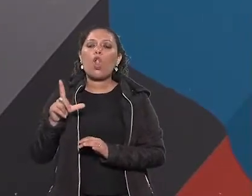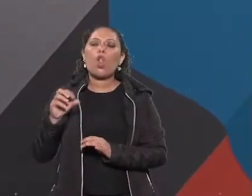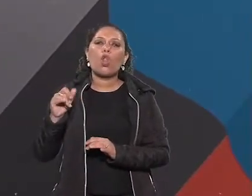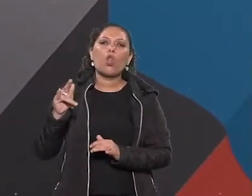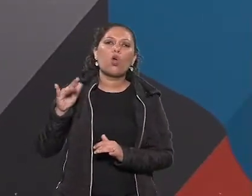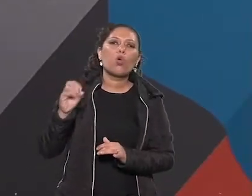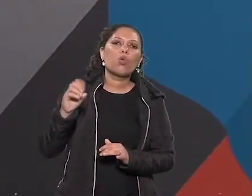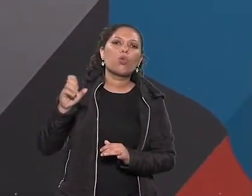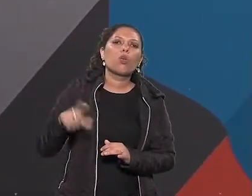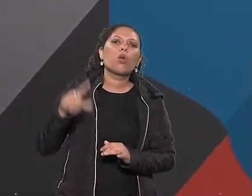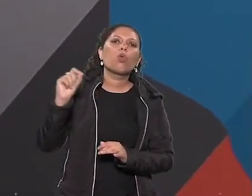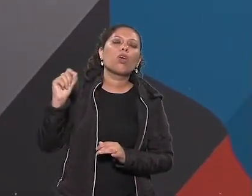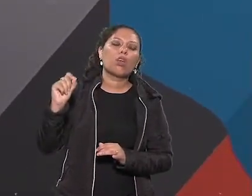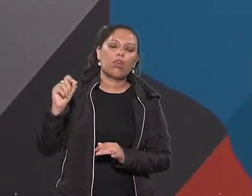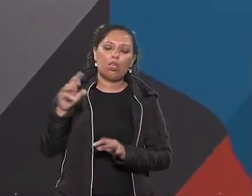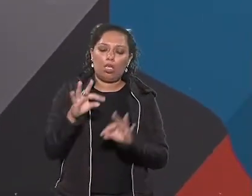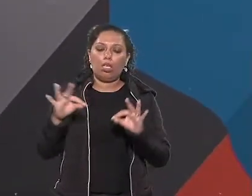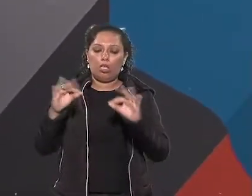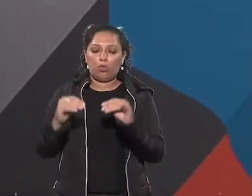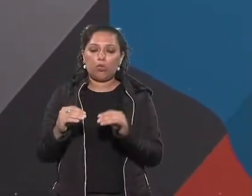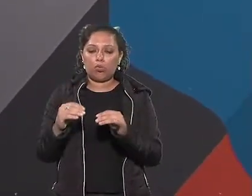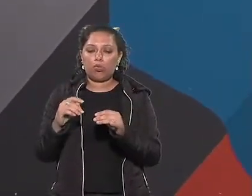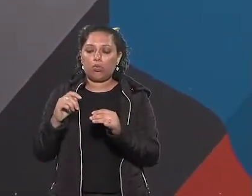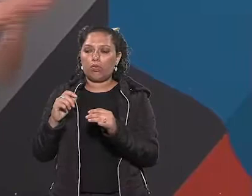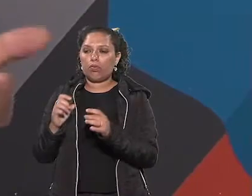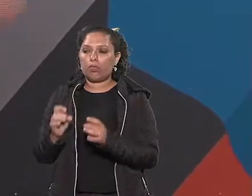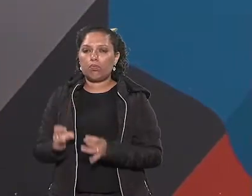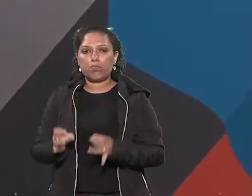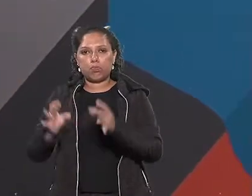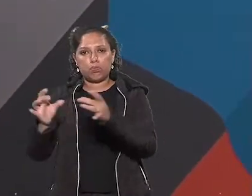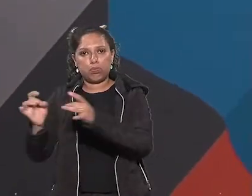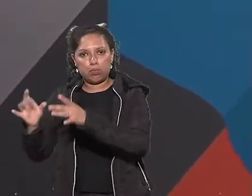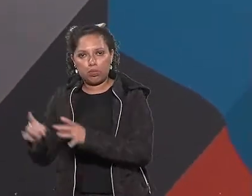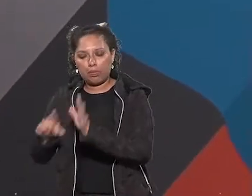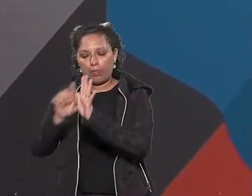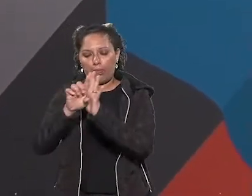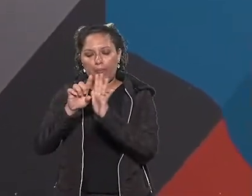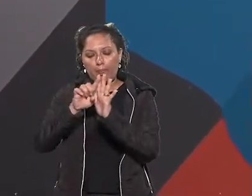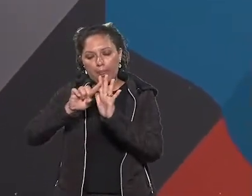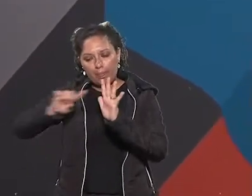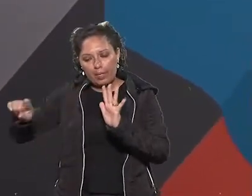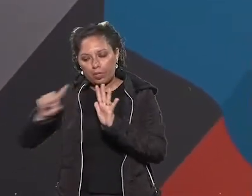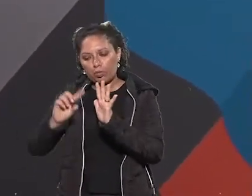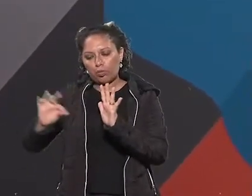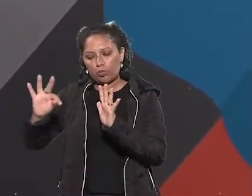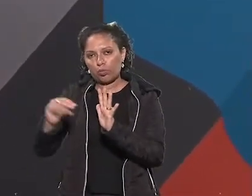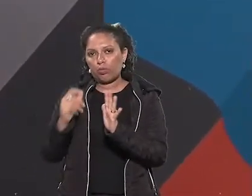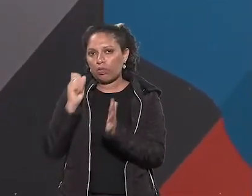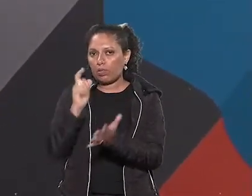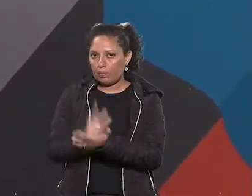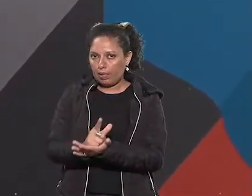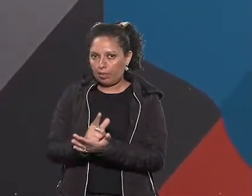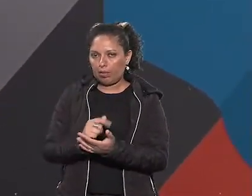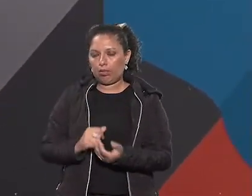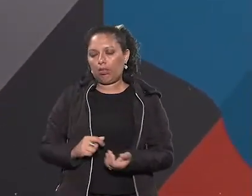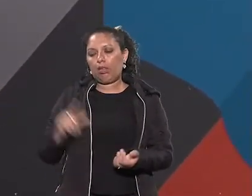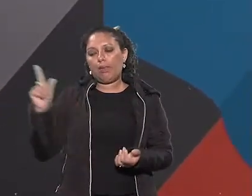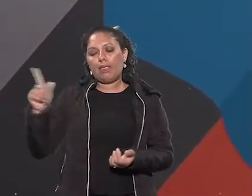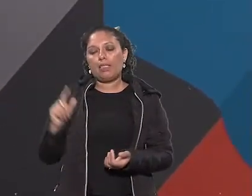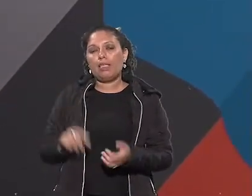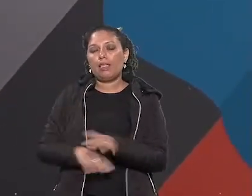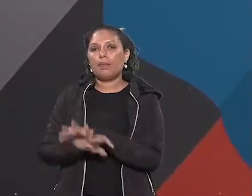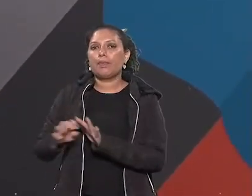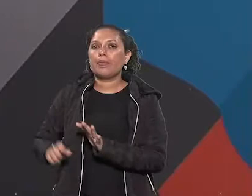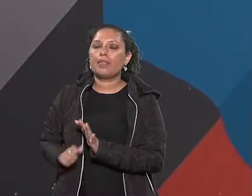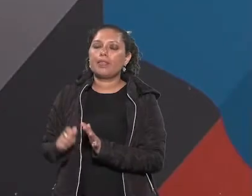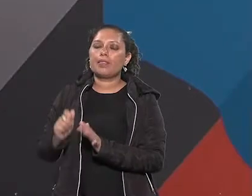é lucro? É tudo aquilo que você vende, subtraído de tudo aquilo que você gasta. Só que tem que o que